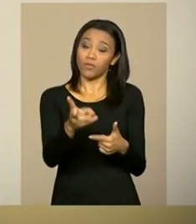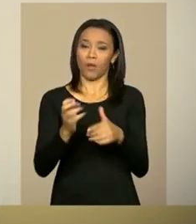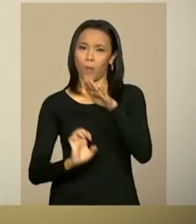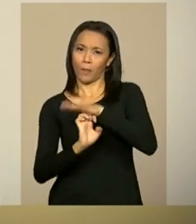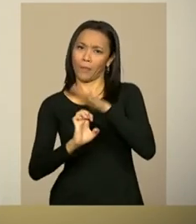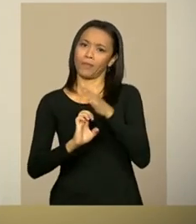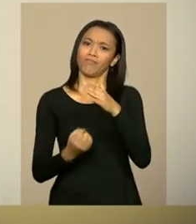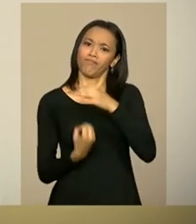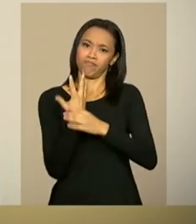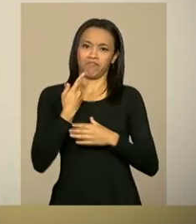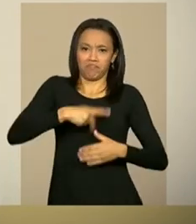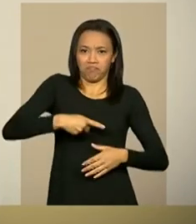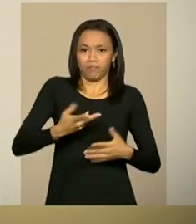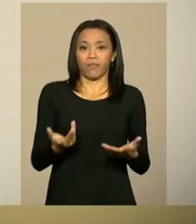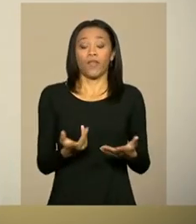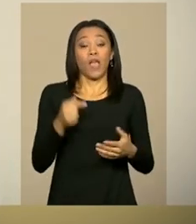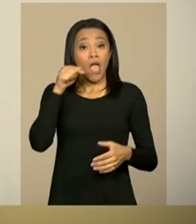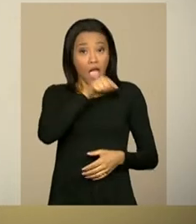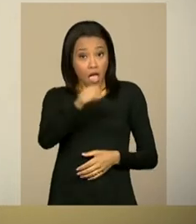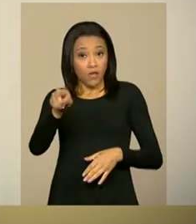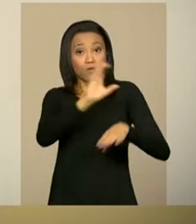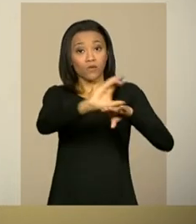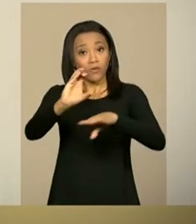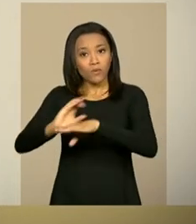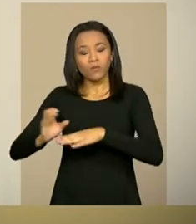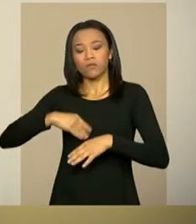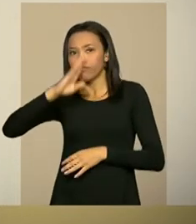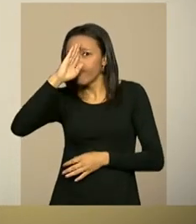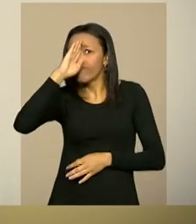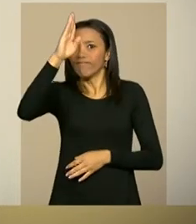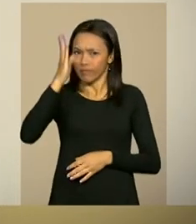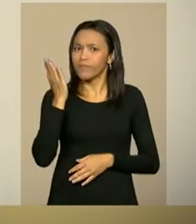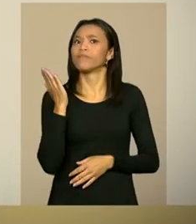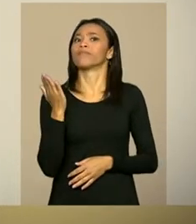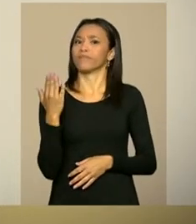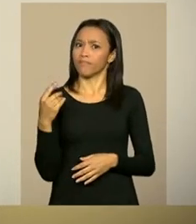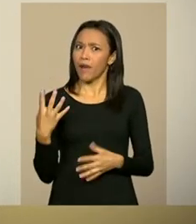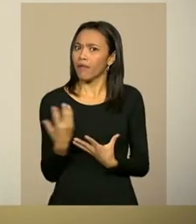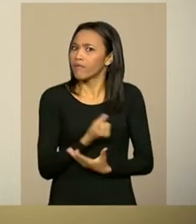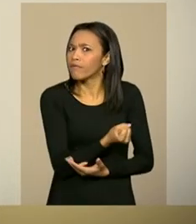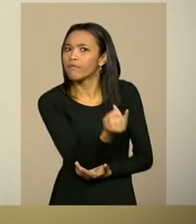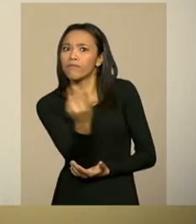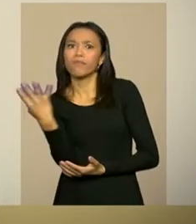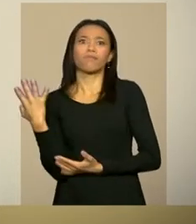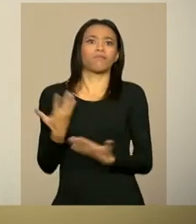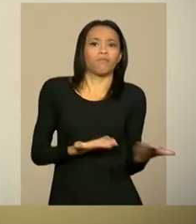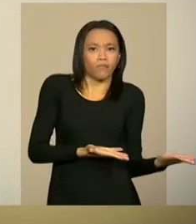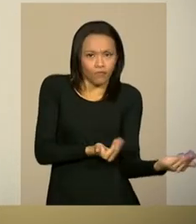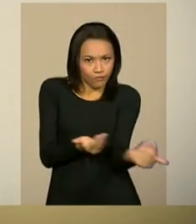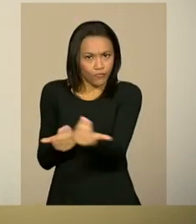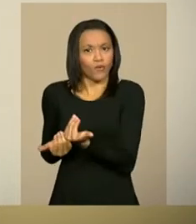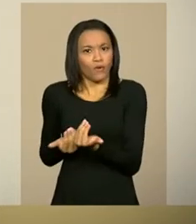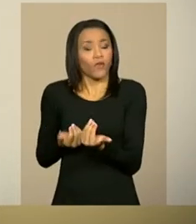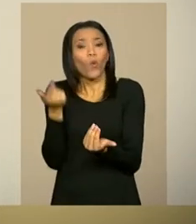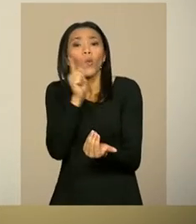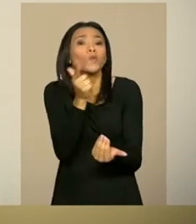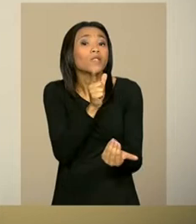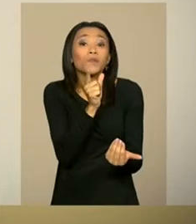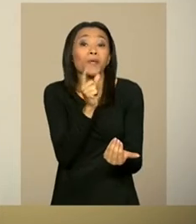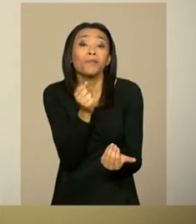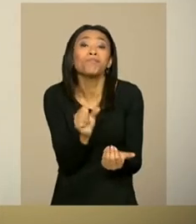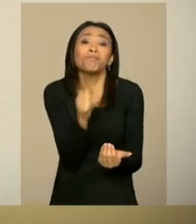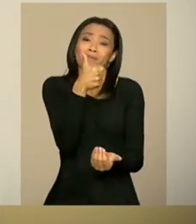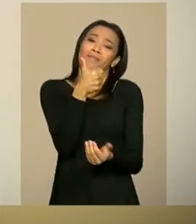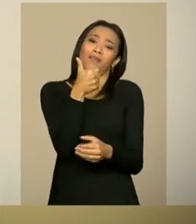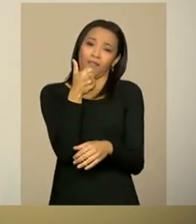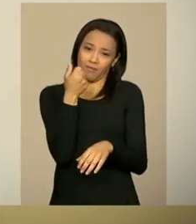esses cursos também tem sido fundamentais sabe Luciano Para muitos dos nossos jovens conseguirem o seu primeiro